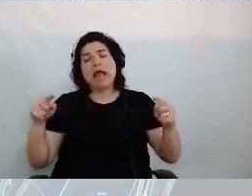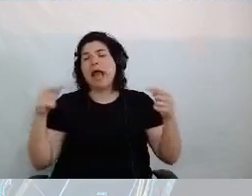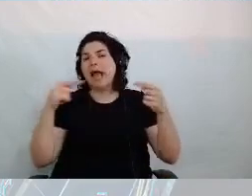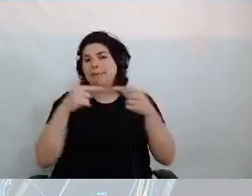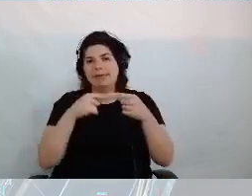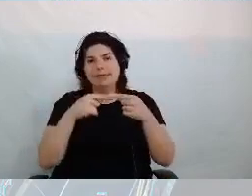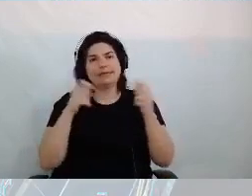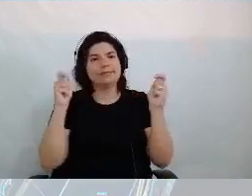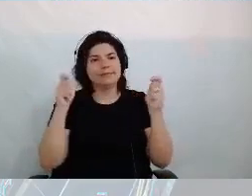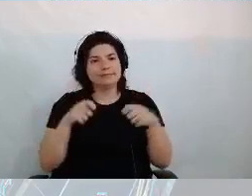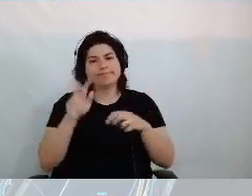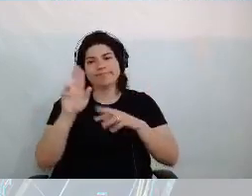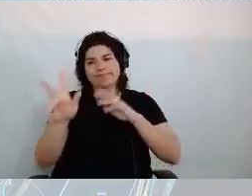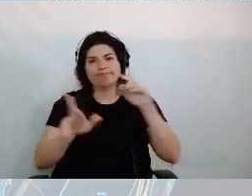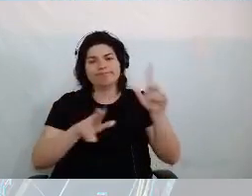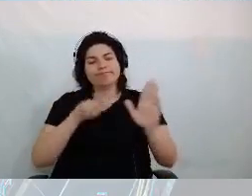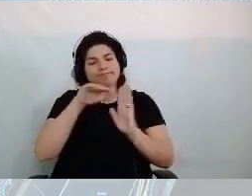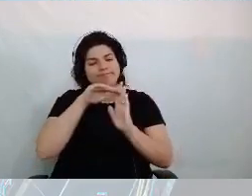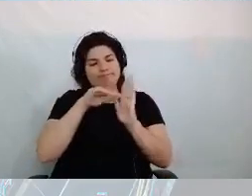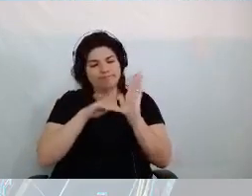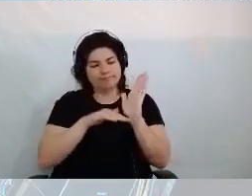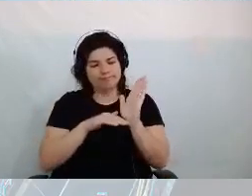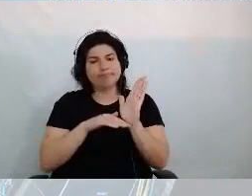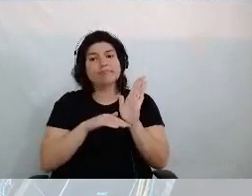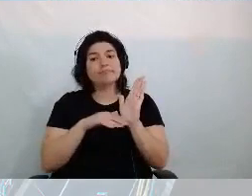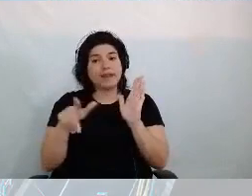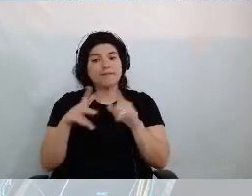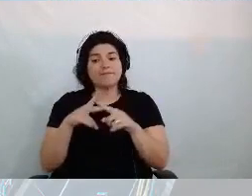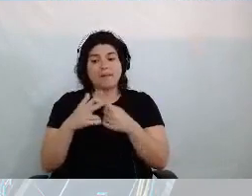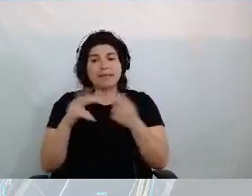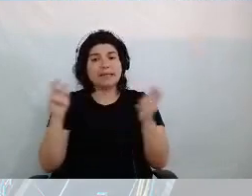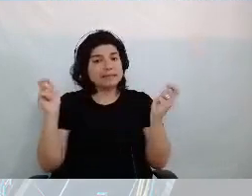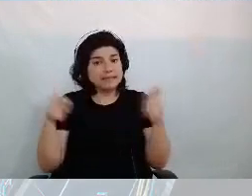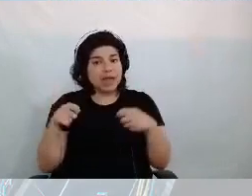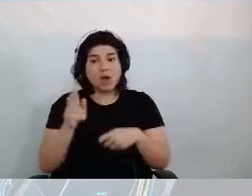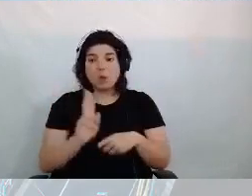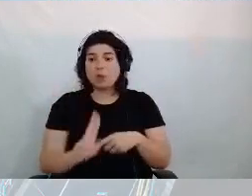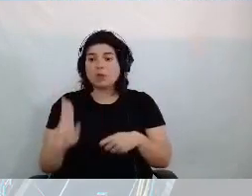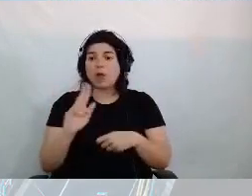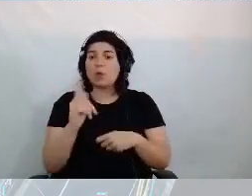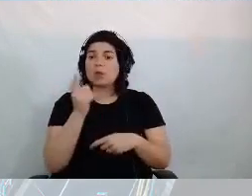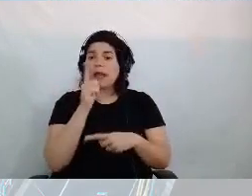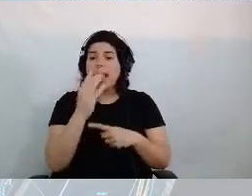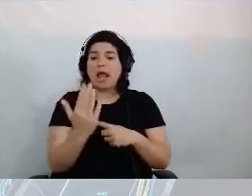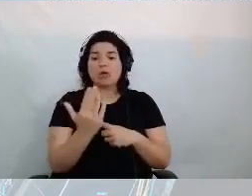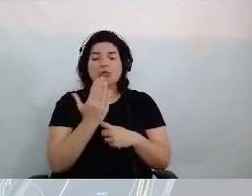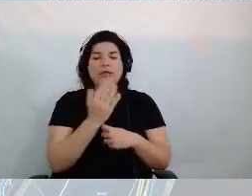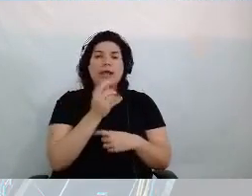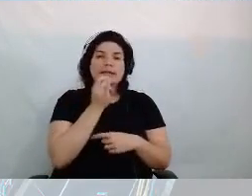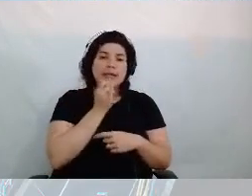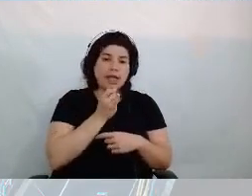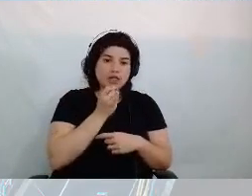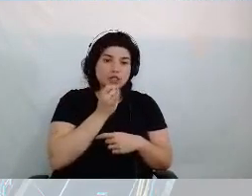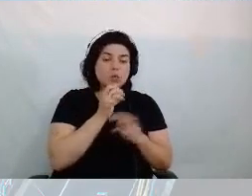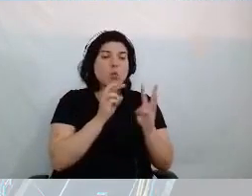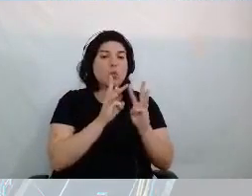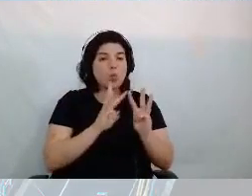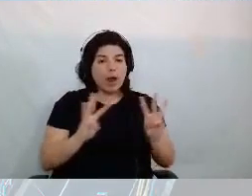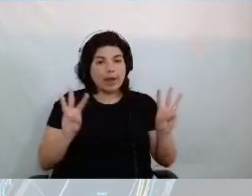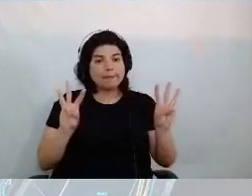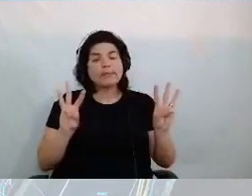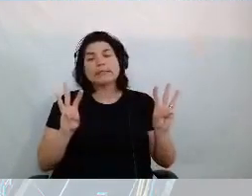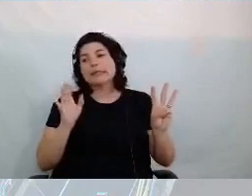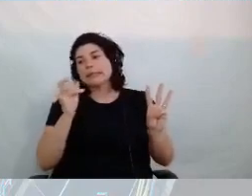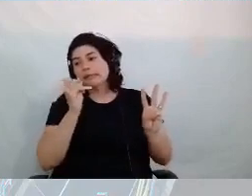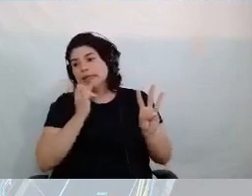com diferentes protocolos. Então, ela é uma ferramenta versátil que me permite fazer teste web, me permite fazer